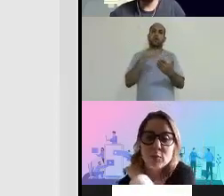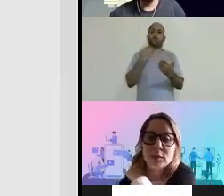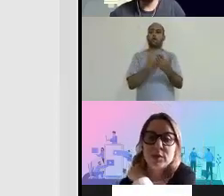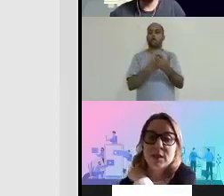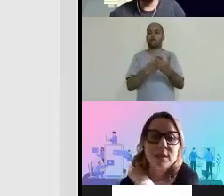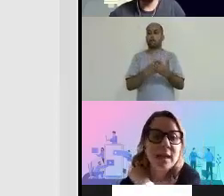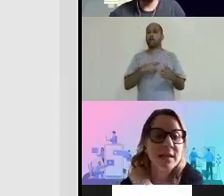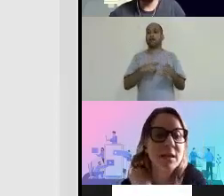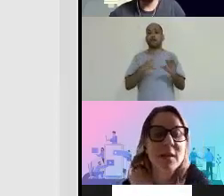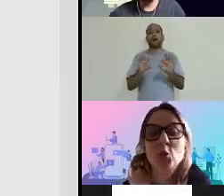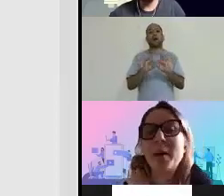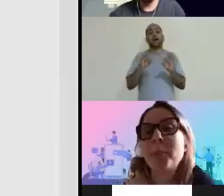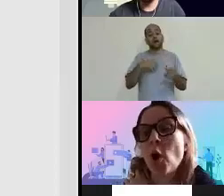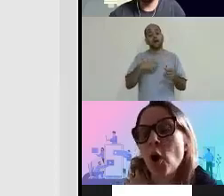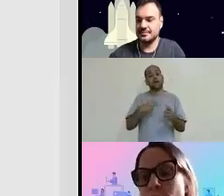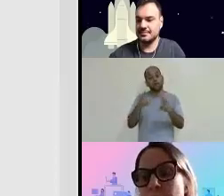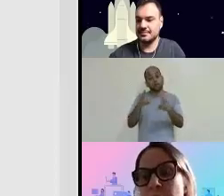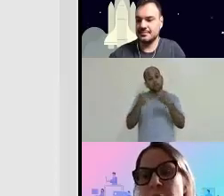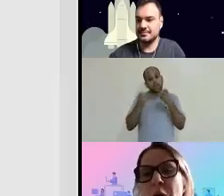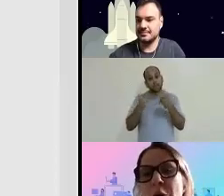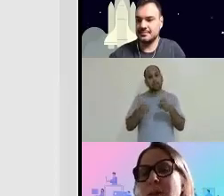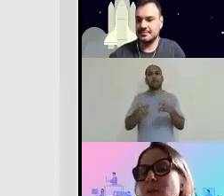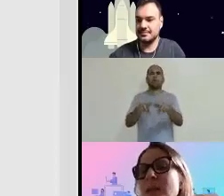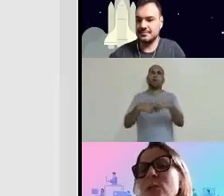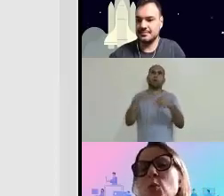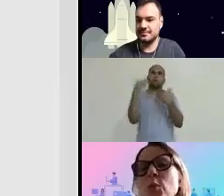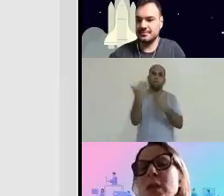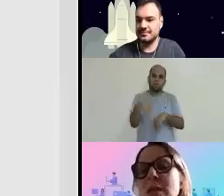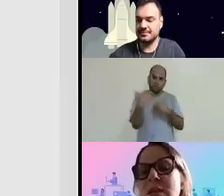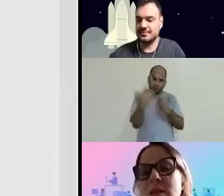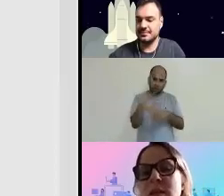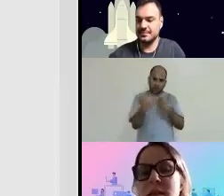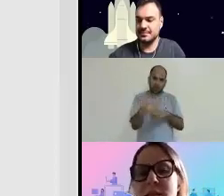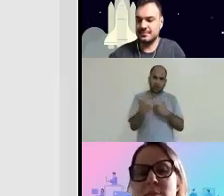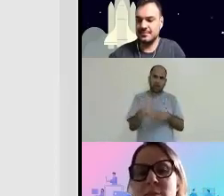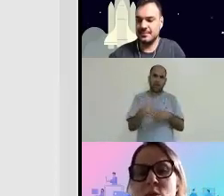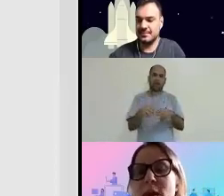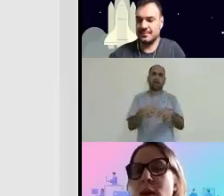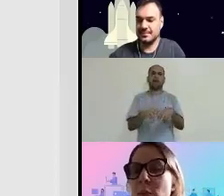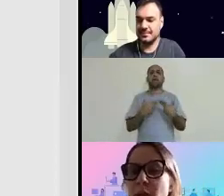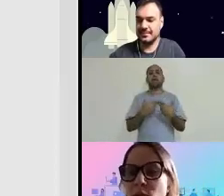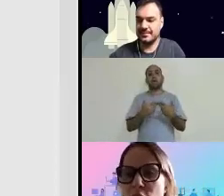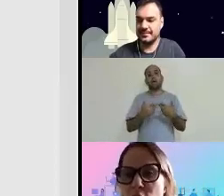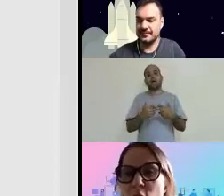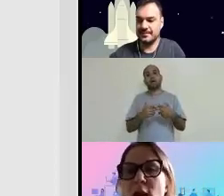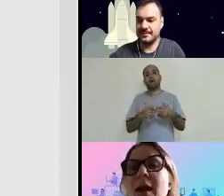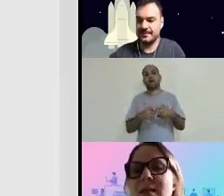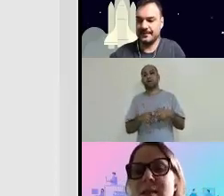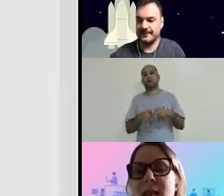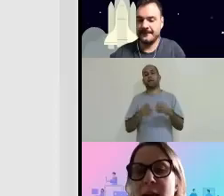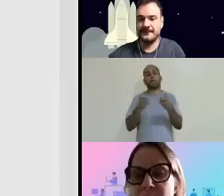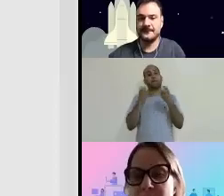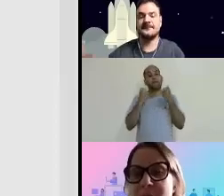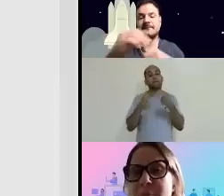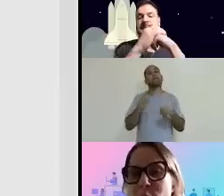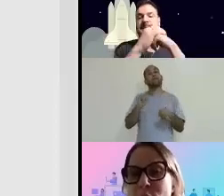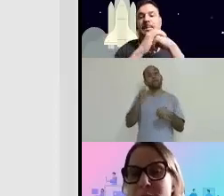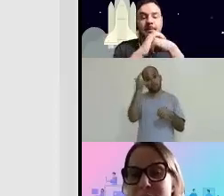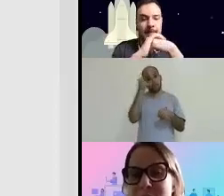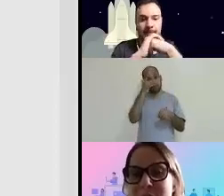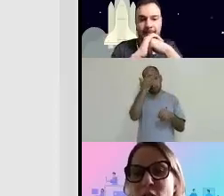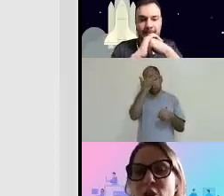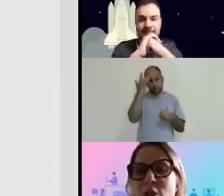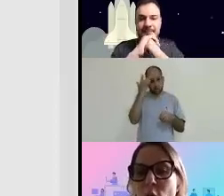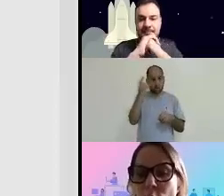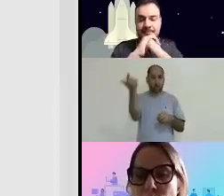mensuráveis. Geralmente, você consegue, através de uma prova ou através de um quiz, entender se a pessoa realmente chegou lá, se ela captou